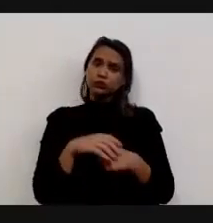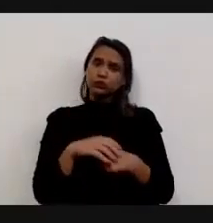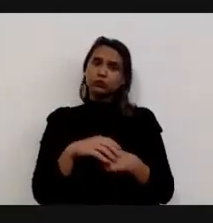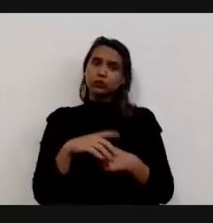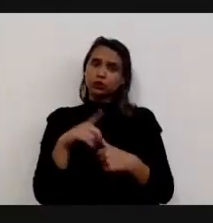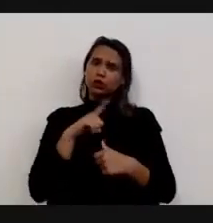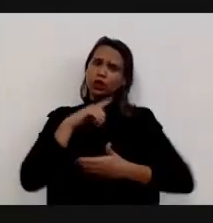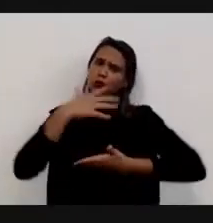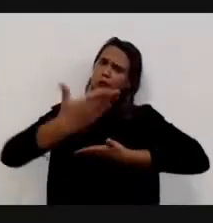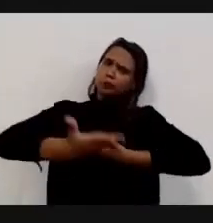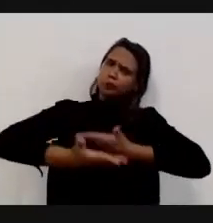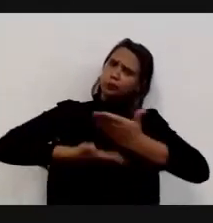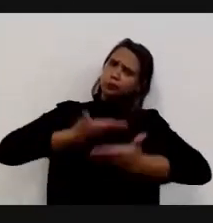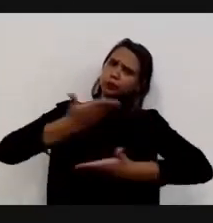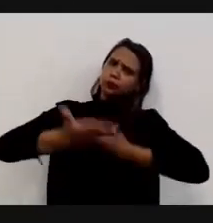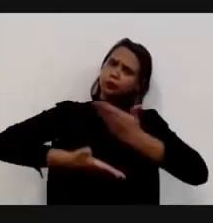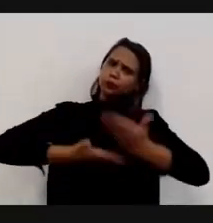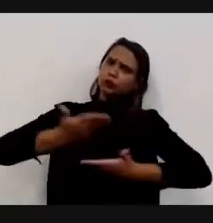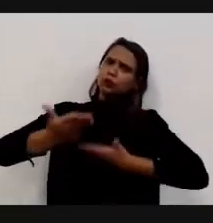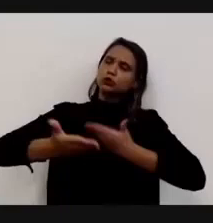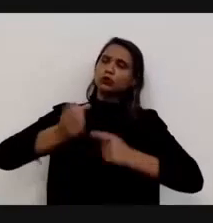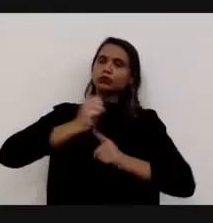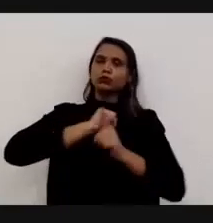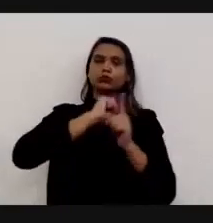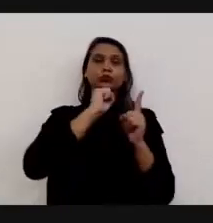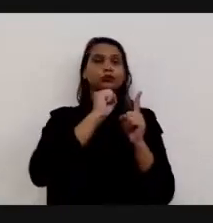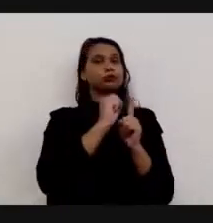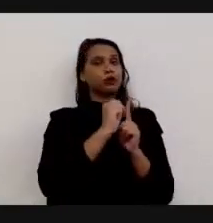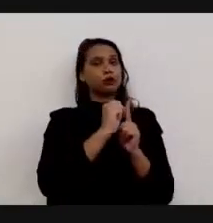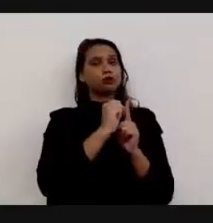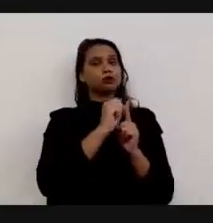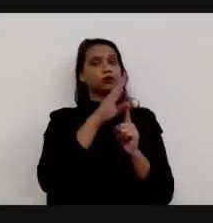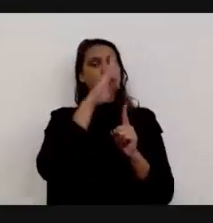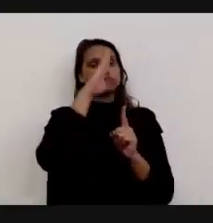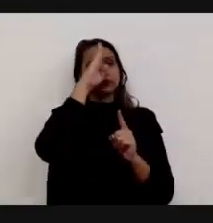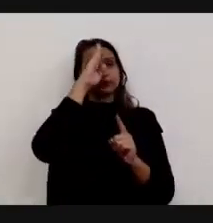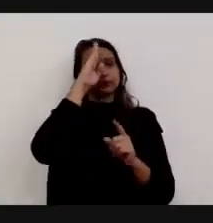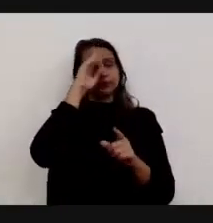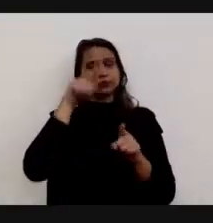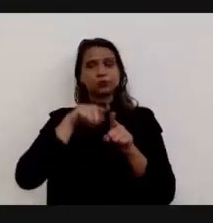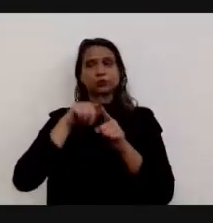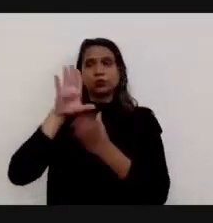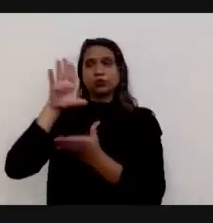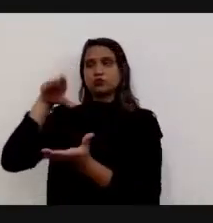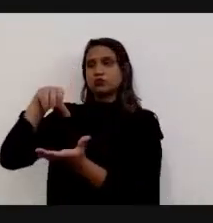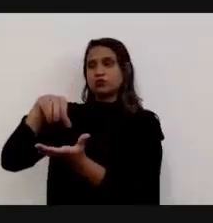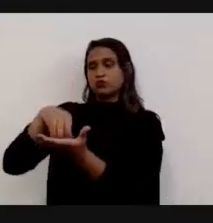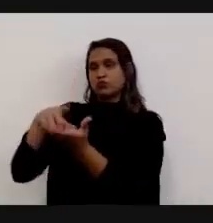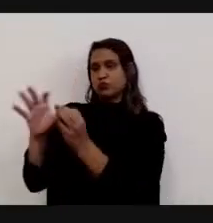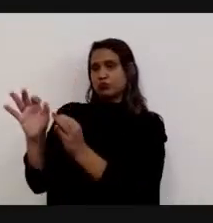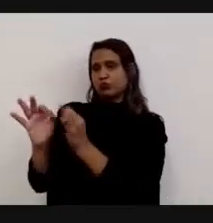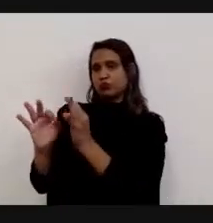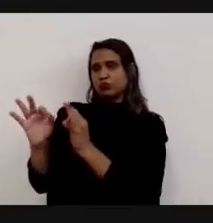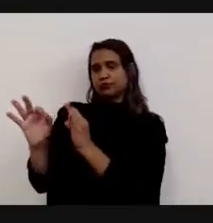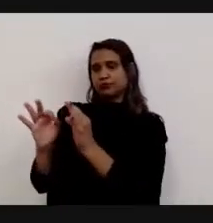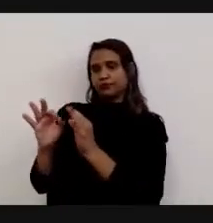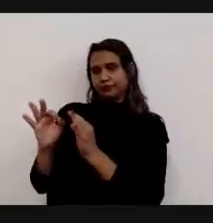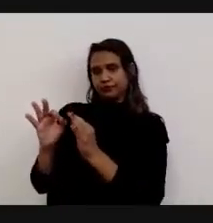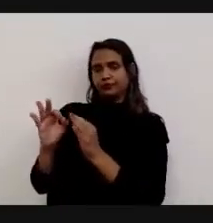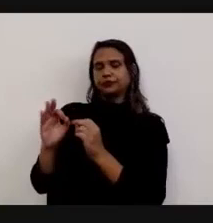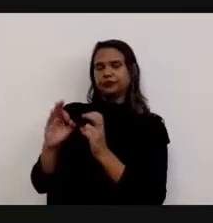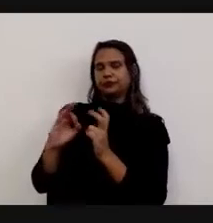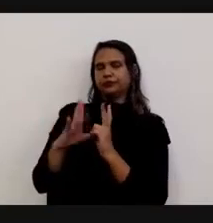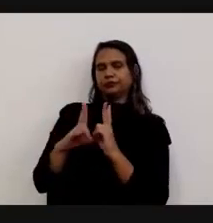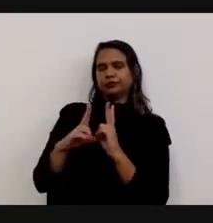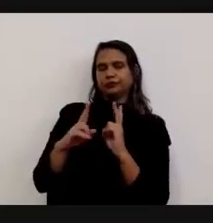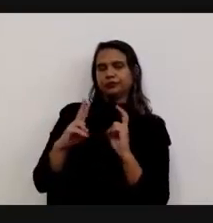há uma interação muito grande entre a sociedade civil e os órgãos governamentais sobre diversas óticas. O Ministério das Relações Exteriores sobre a